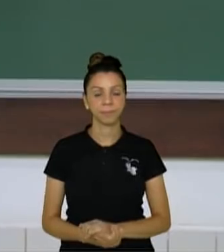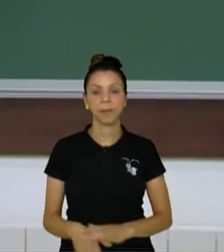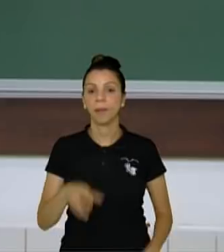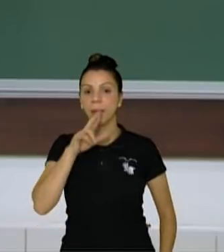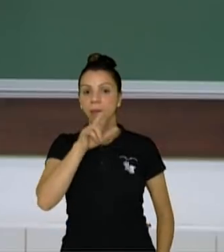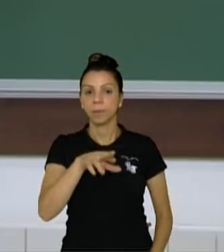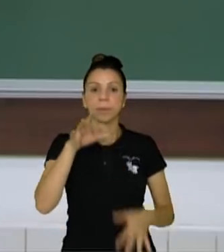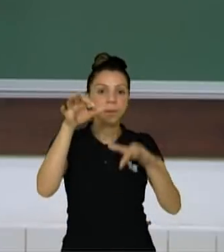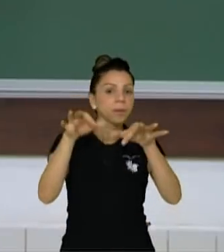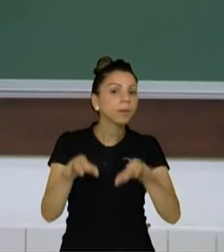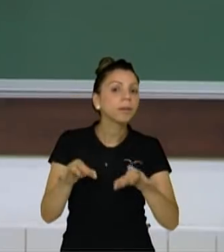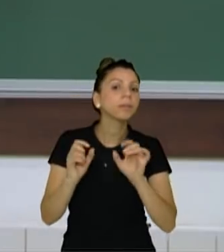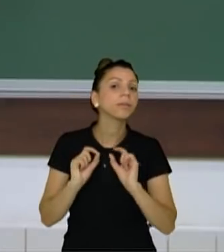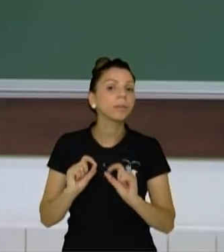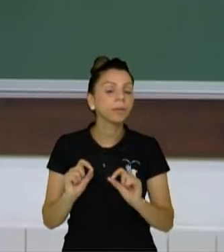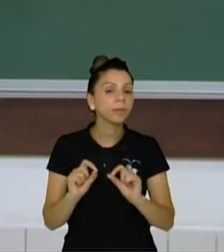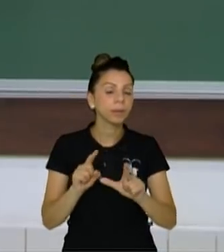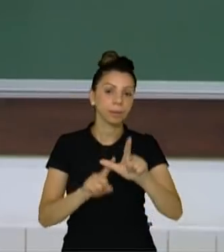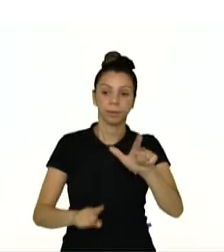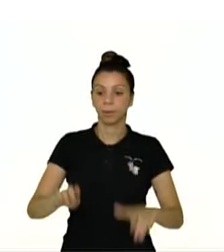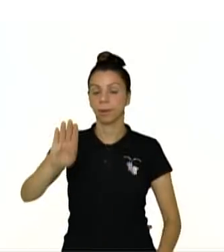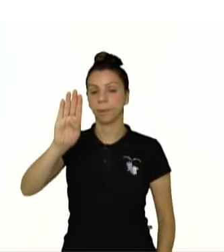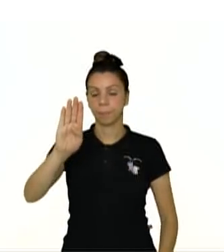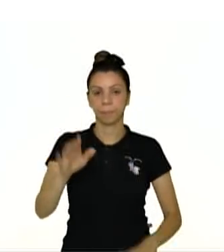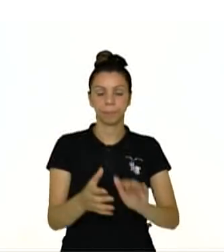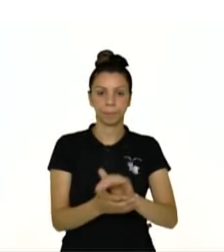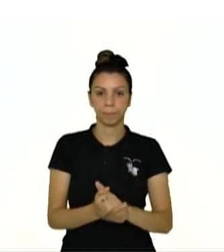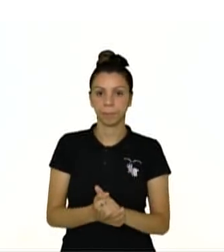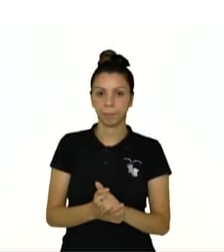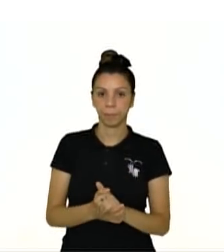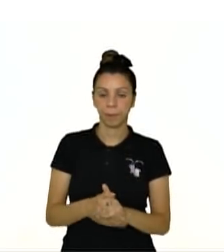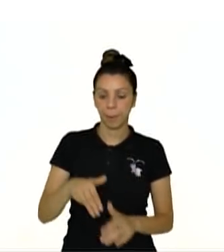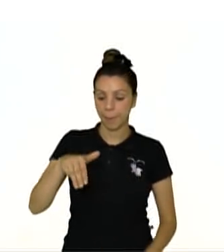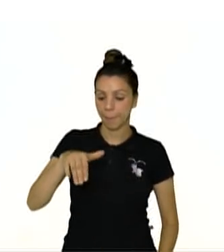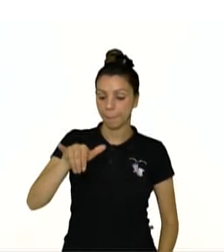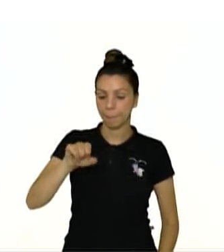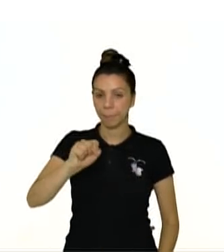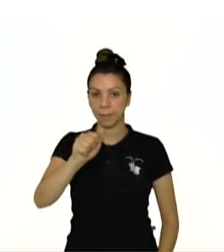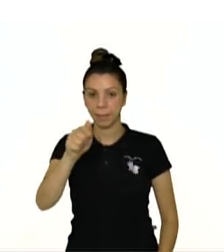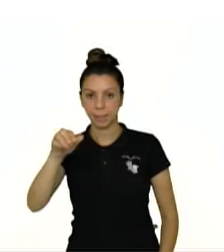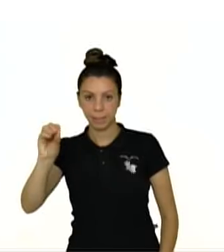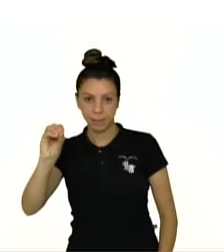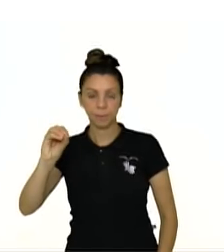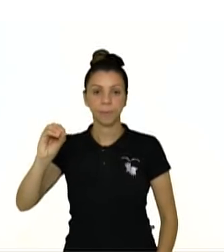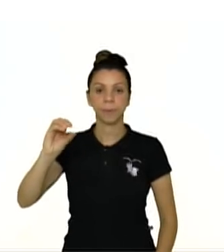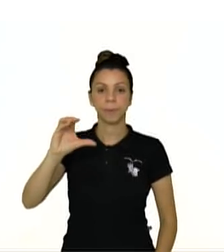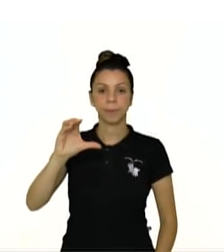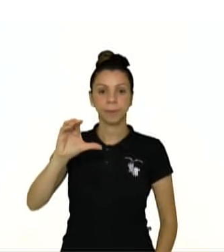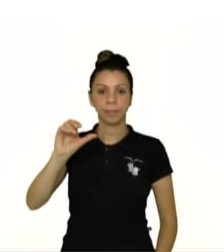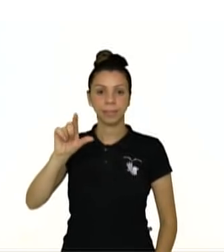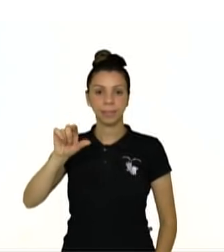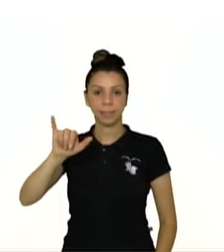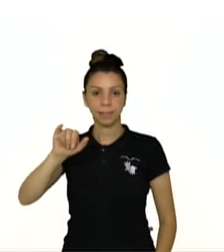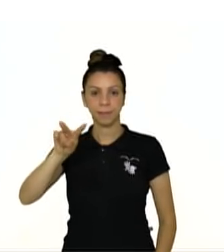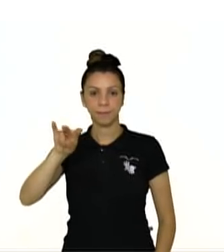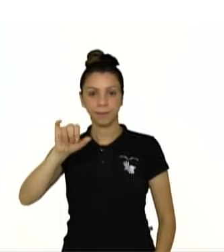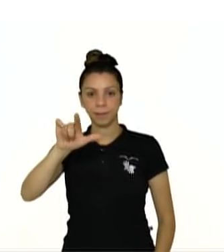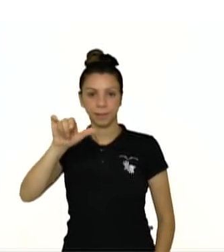E a resposta certa é B, missão civilizadora. Próxima